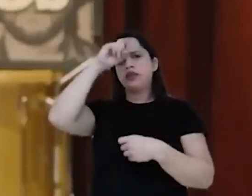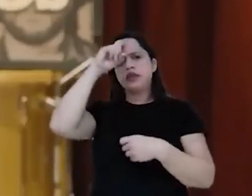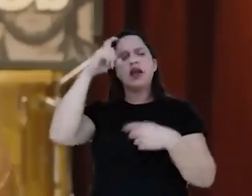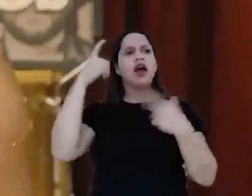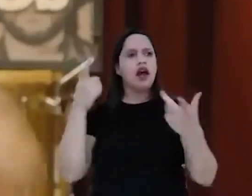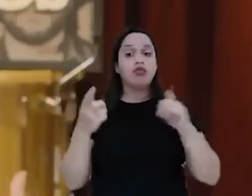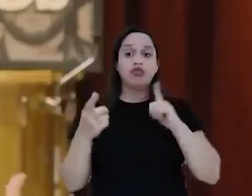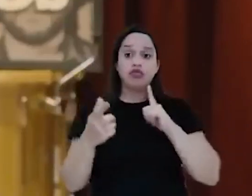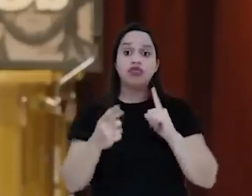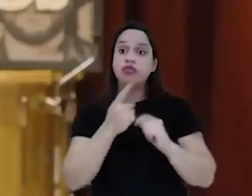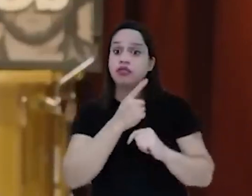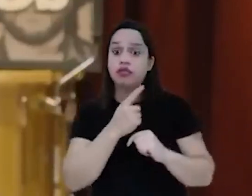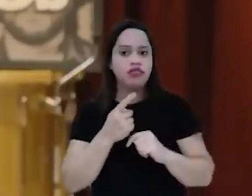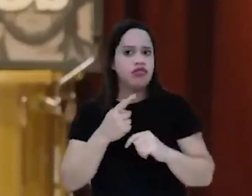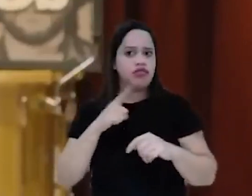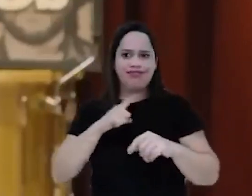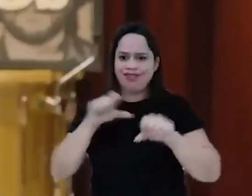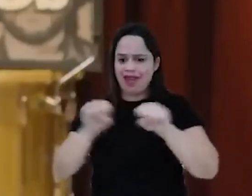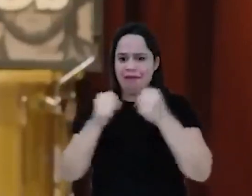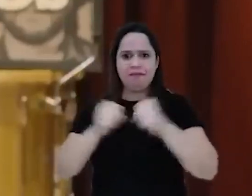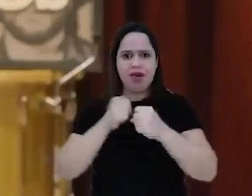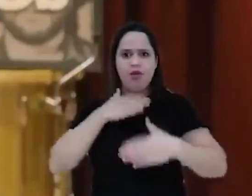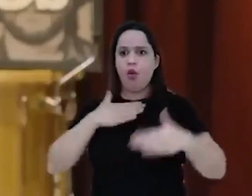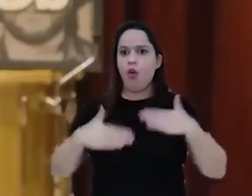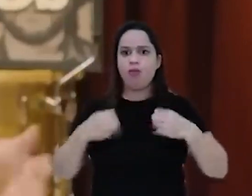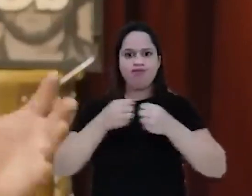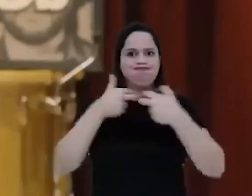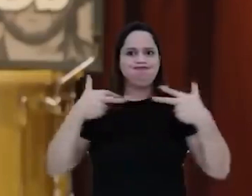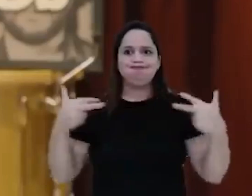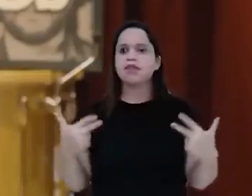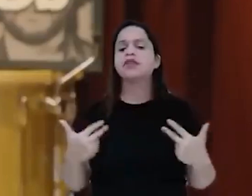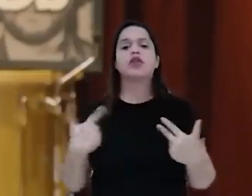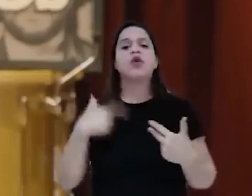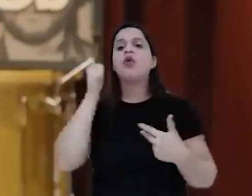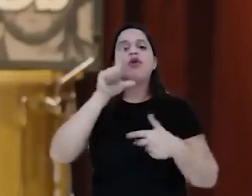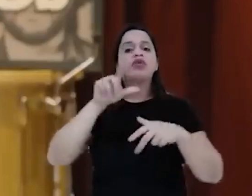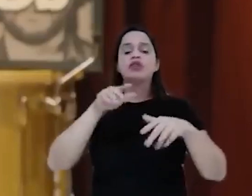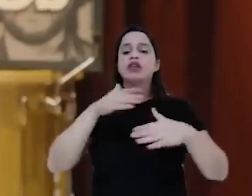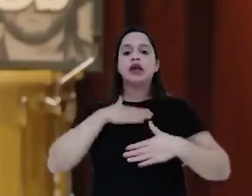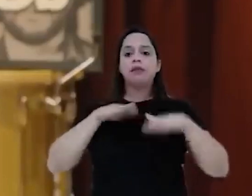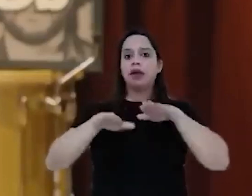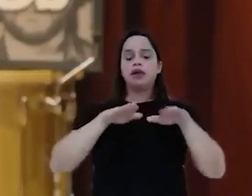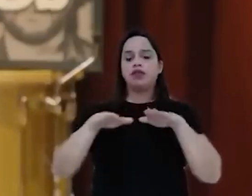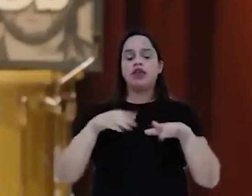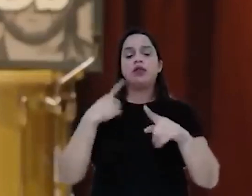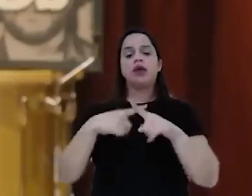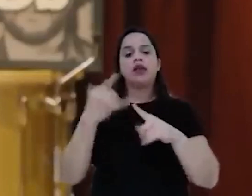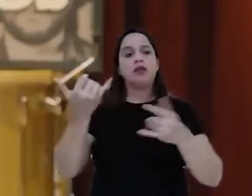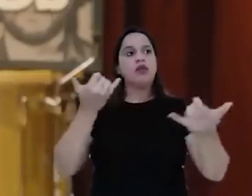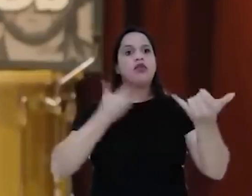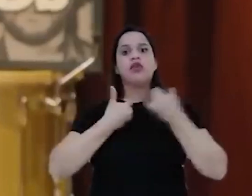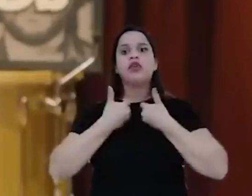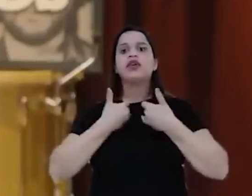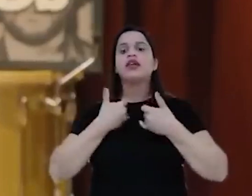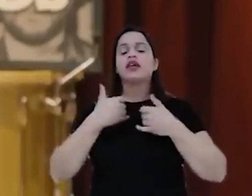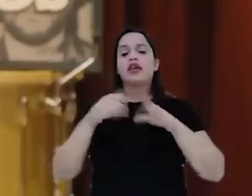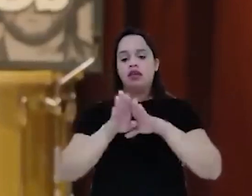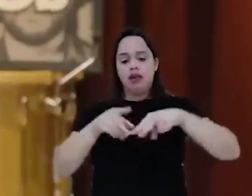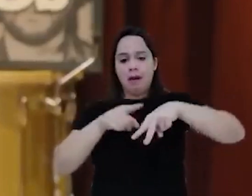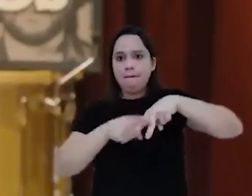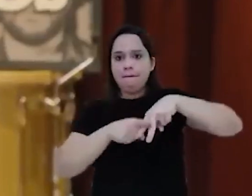hospital Eu tive três e fratura instante passou tava tava eu não conseguia me mexer e quando ela ser uma notícia que eu que